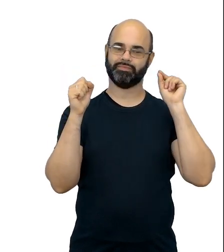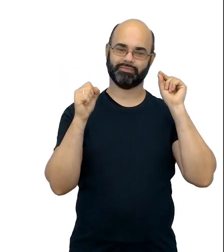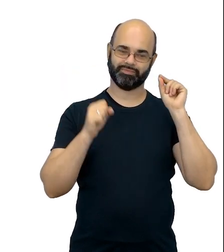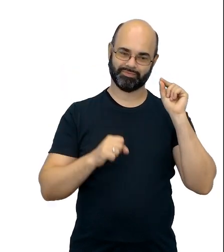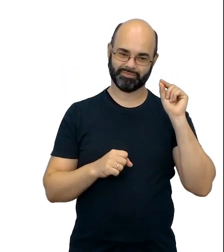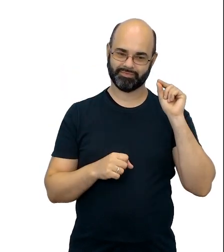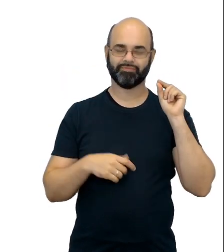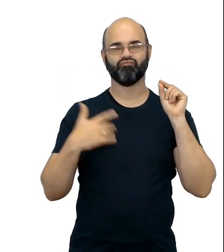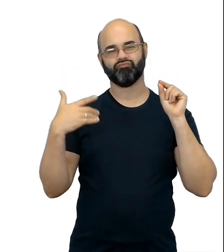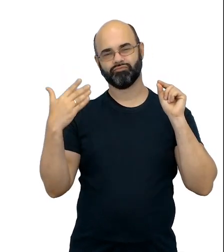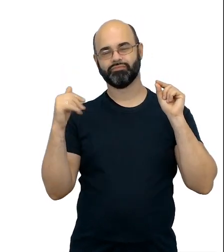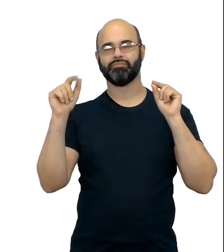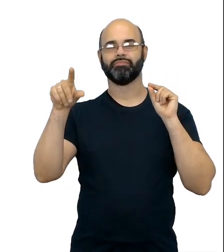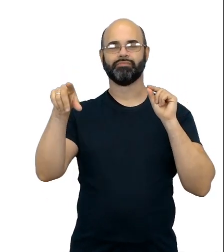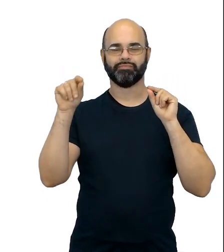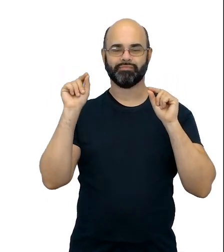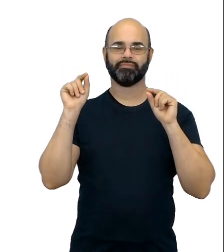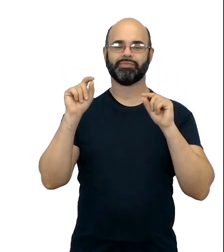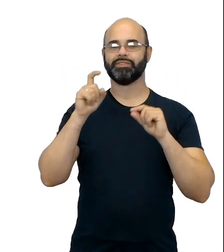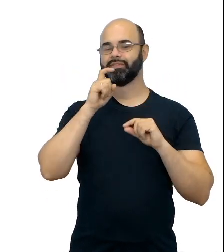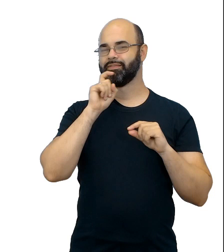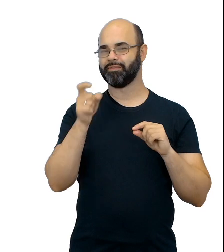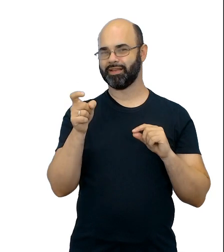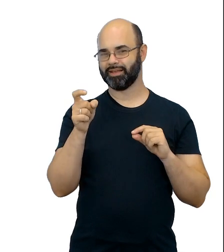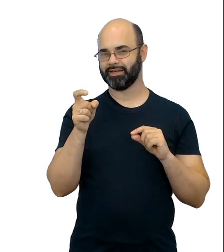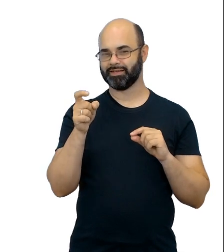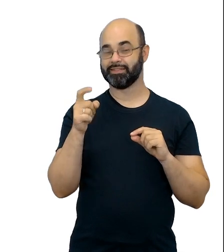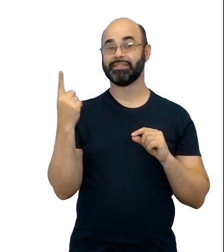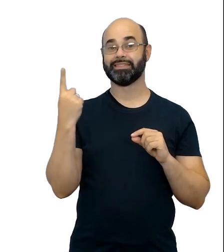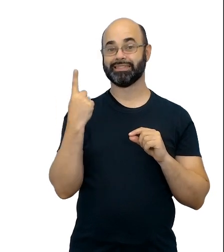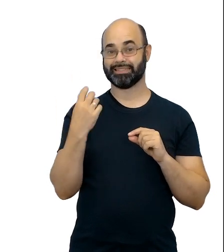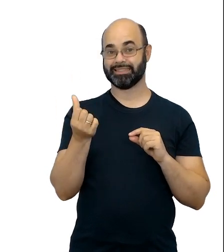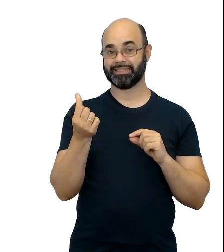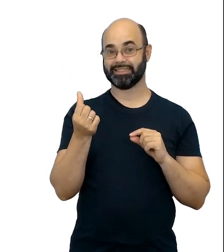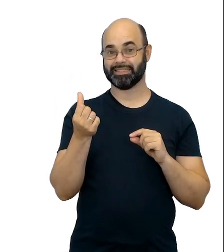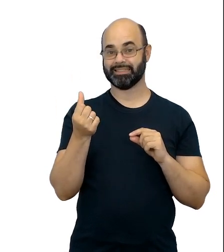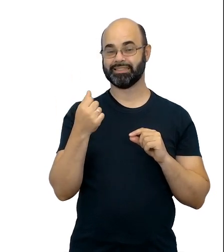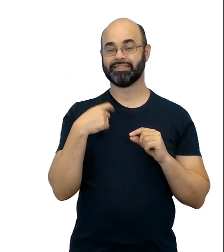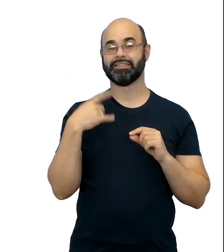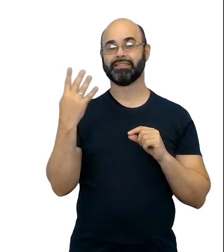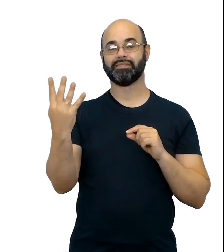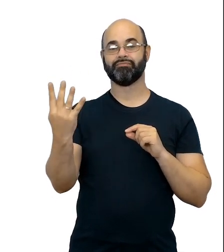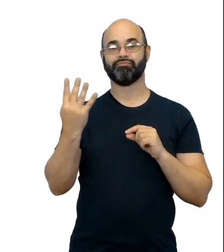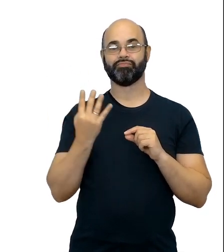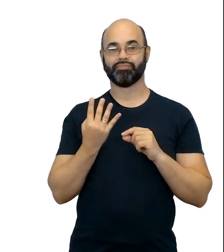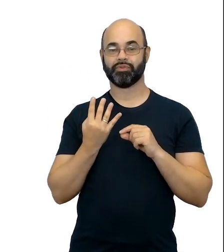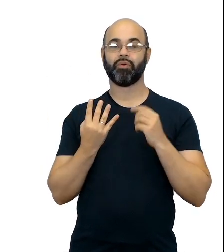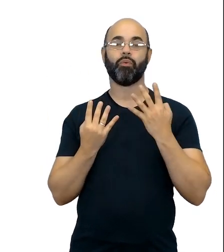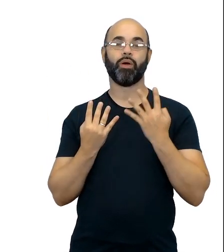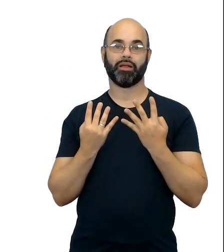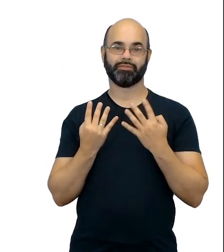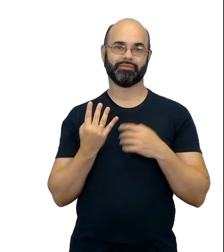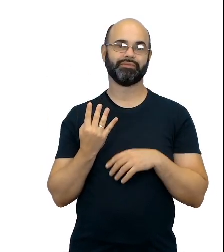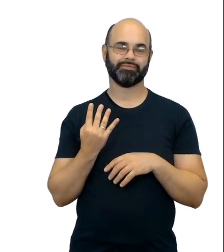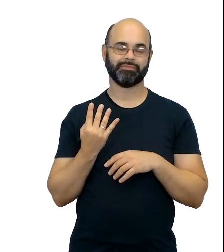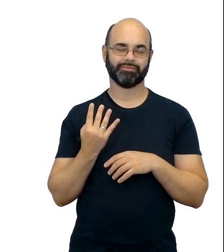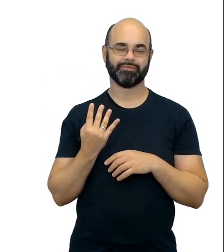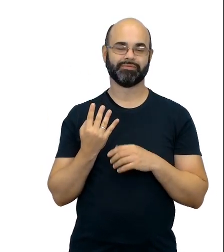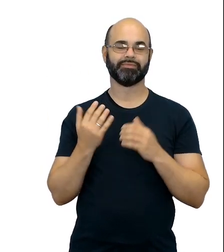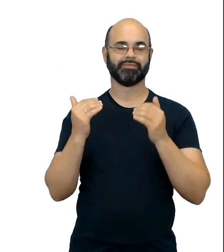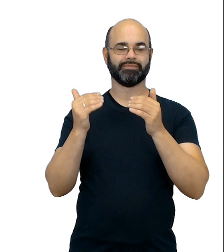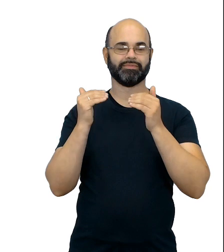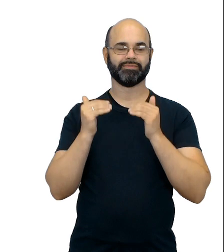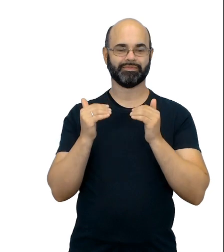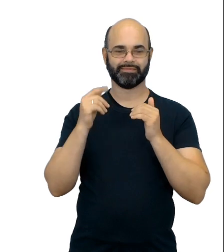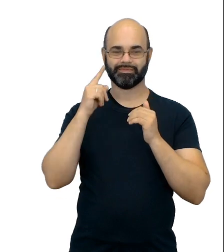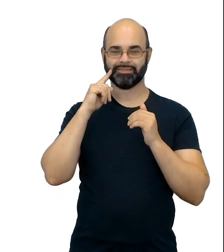assim sucessivamente. A que tem verdinho, de 16 partes, foi pintada 4, né? Vocês olhem